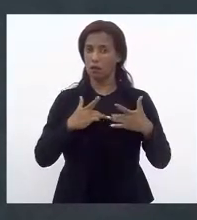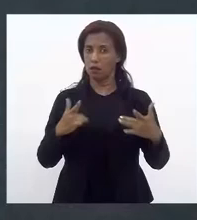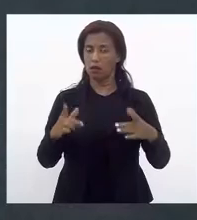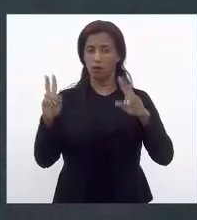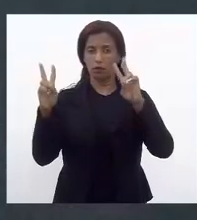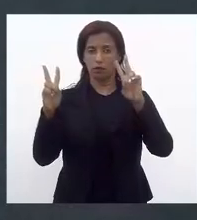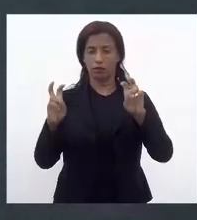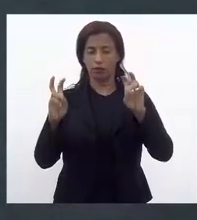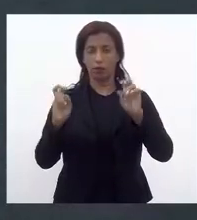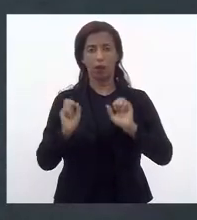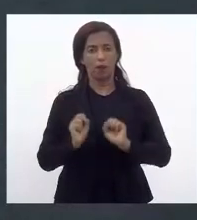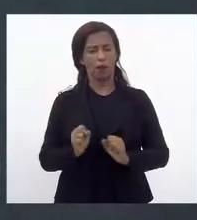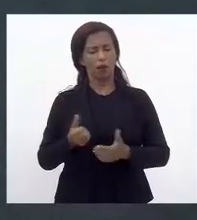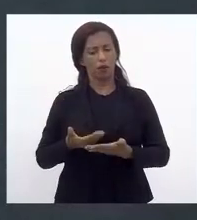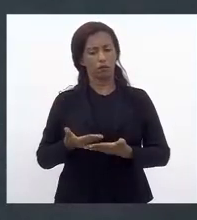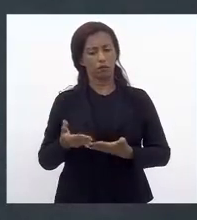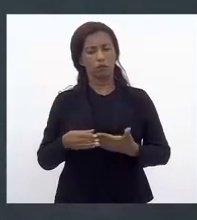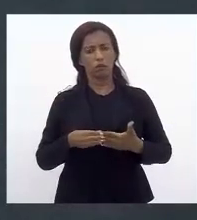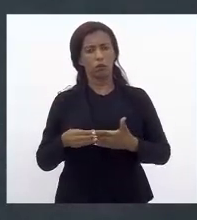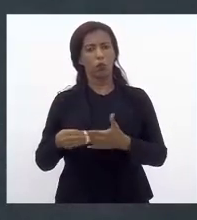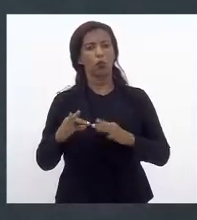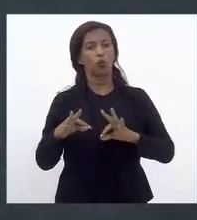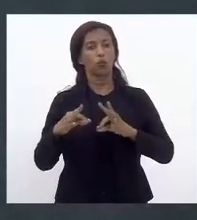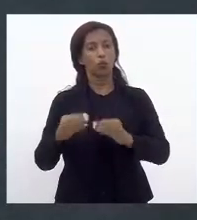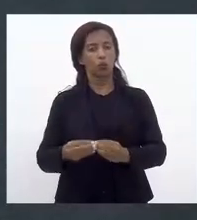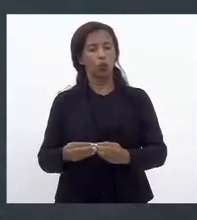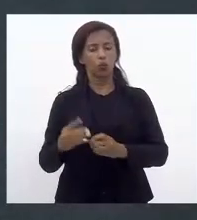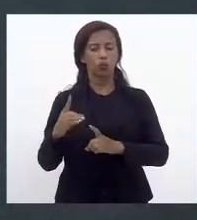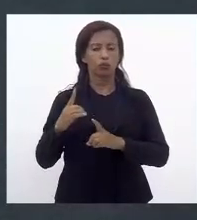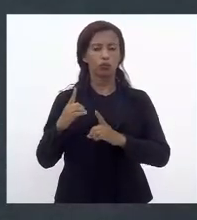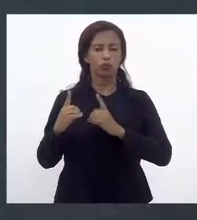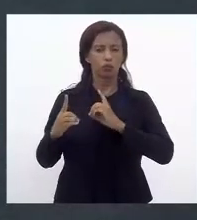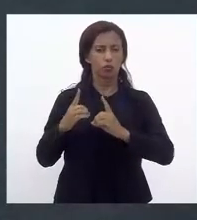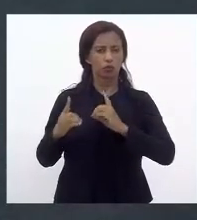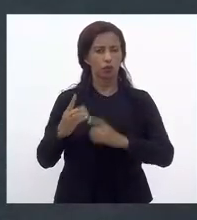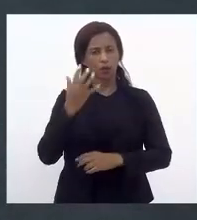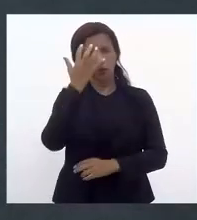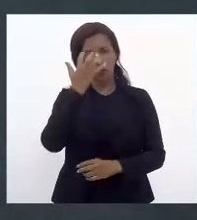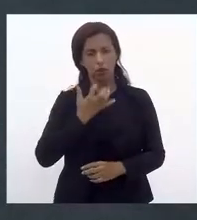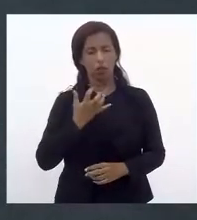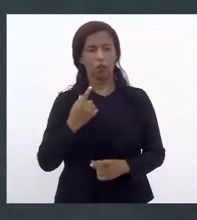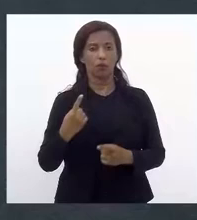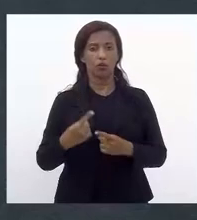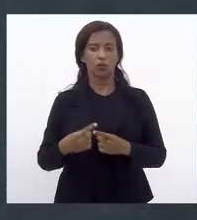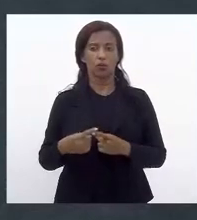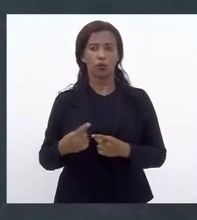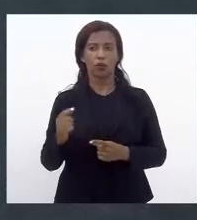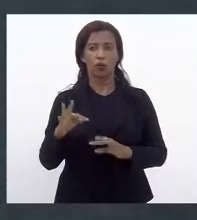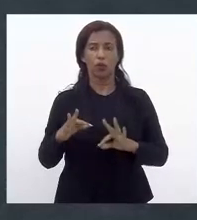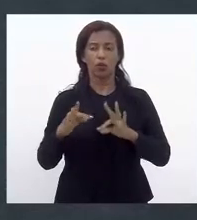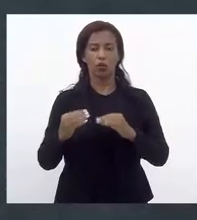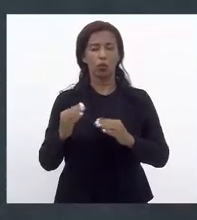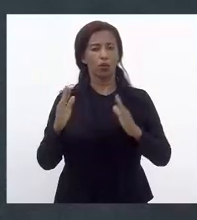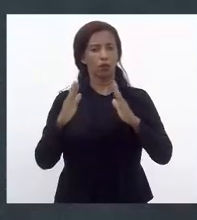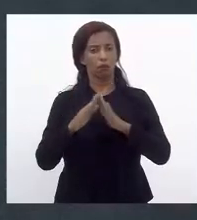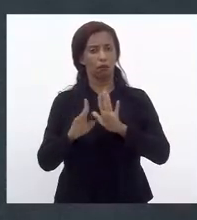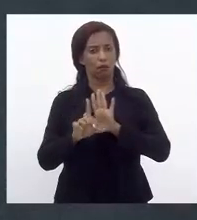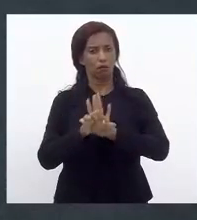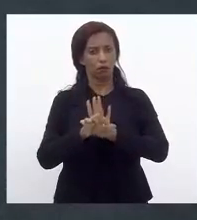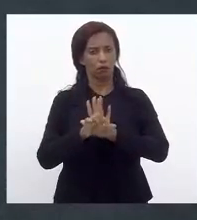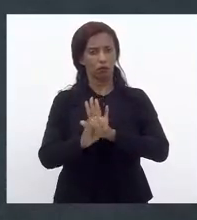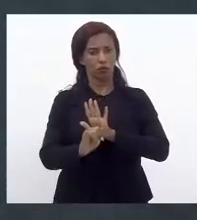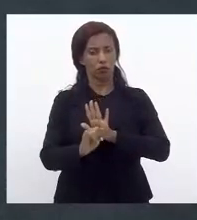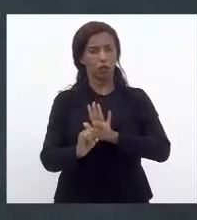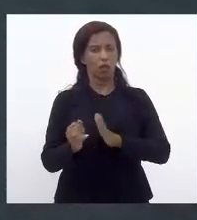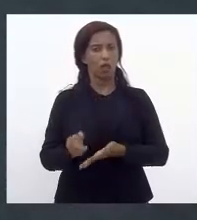ao tema, possa levar à frente todo um debate seriamente, porque toda casa legislativa